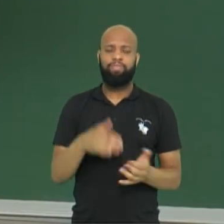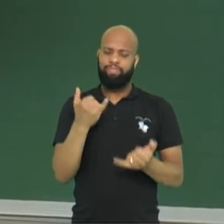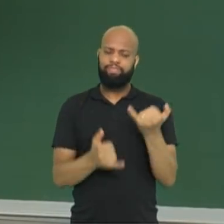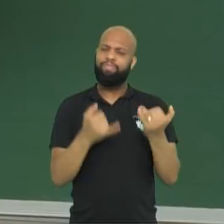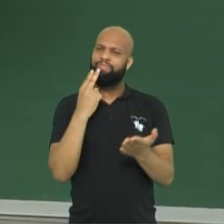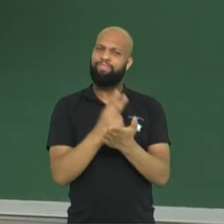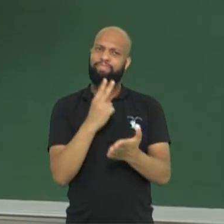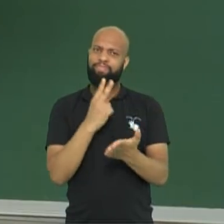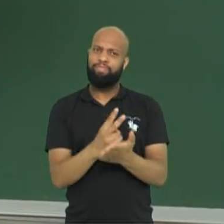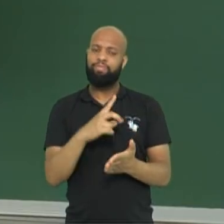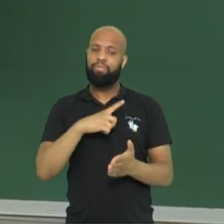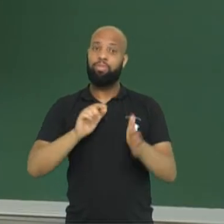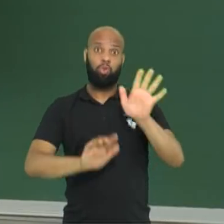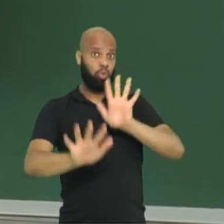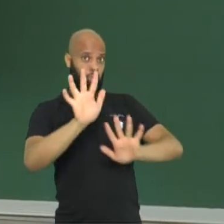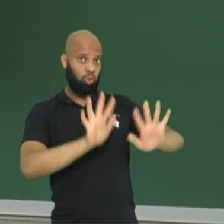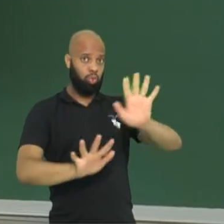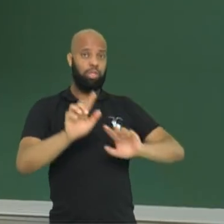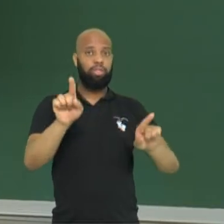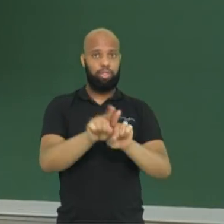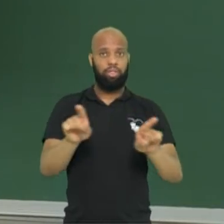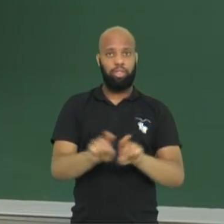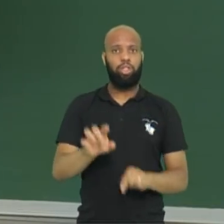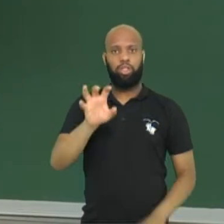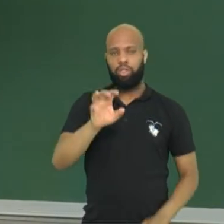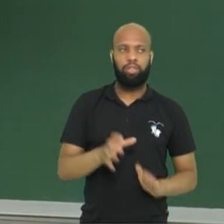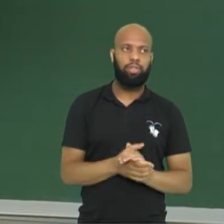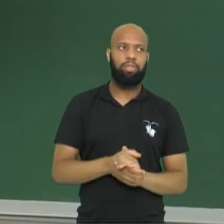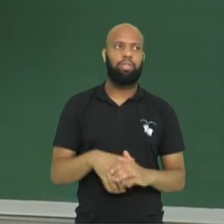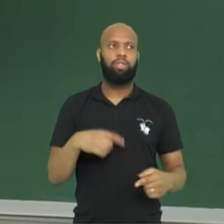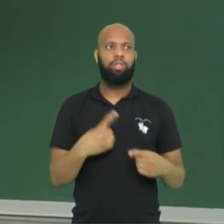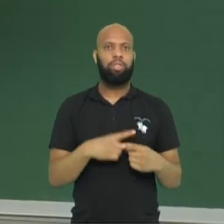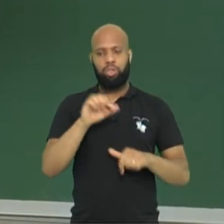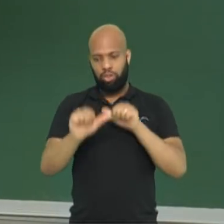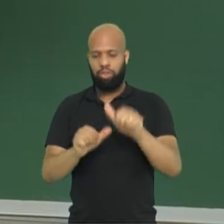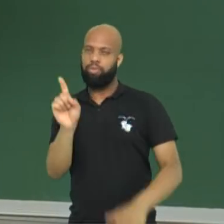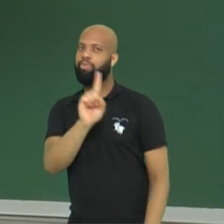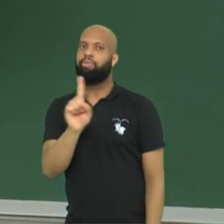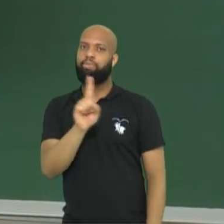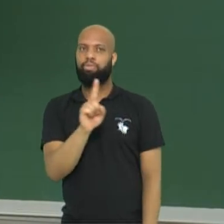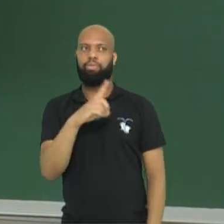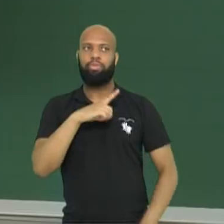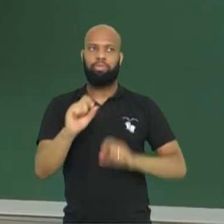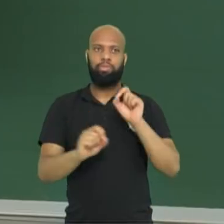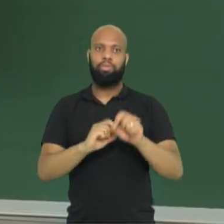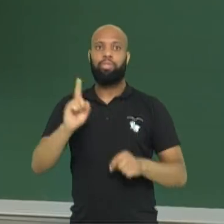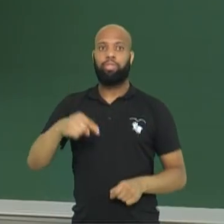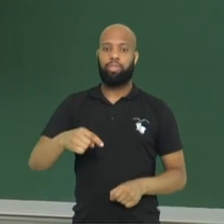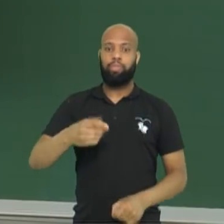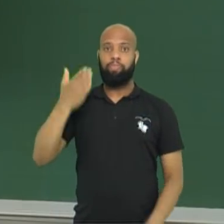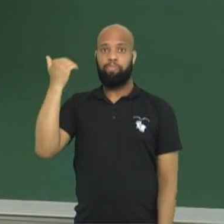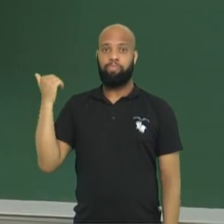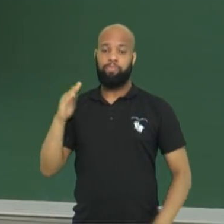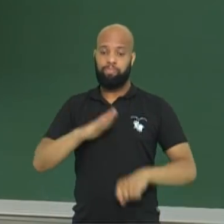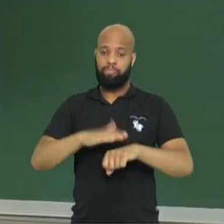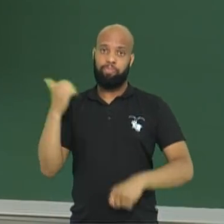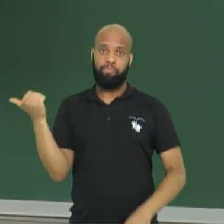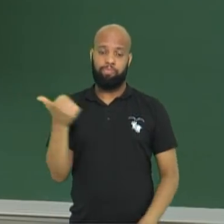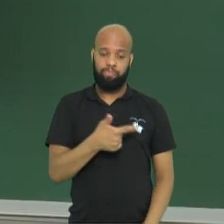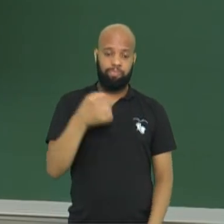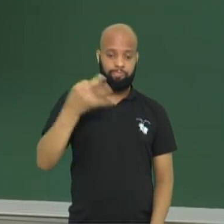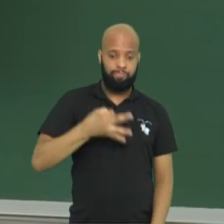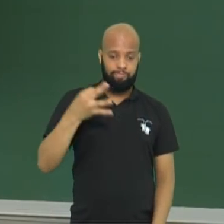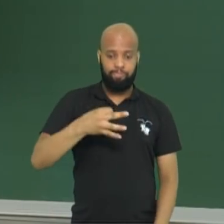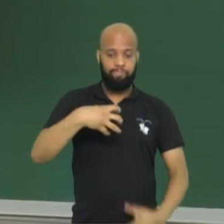mesma coisa, então tem que tomar cuidado, né, com isso. Então, aqui não muda, né? Então, o pretérito mais que perfeito tem essa